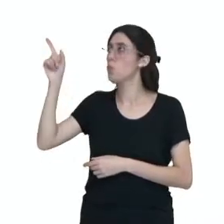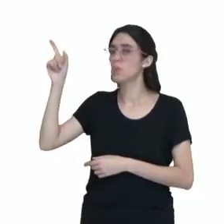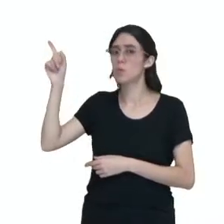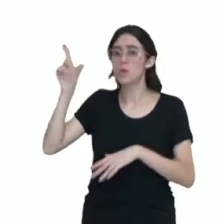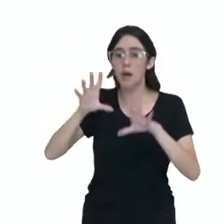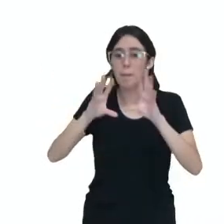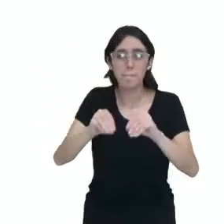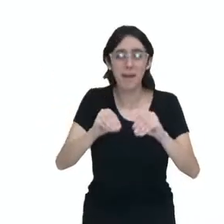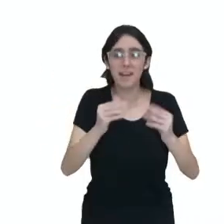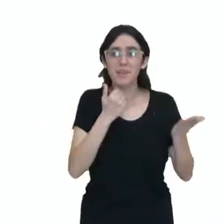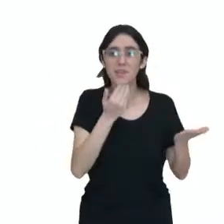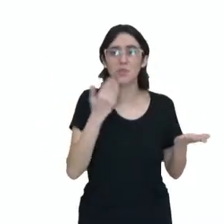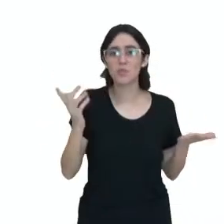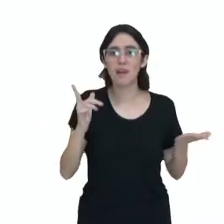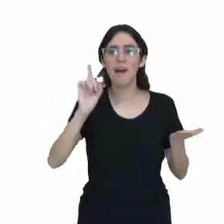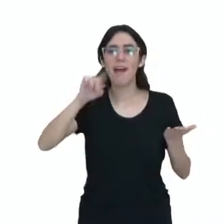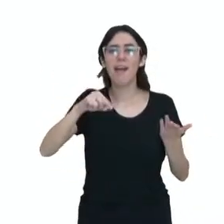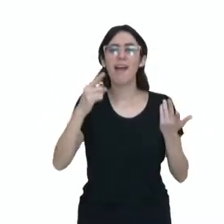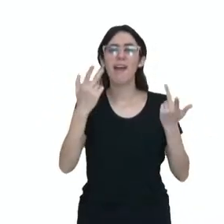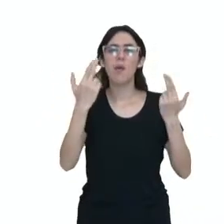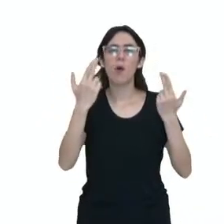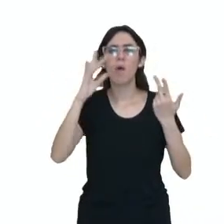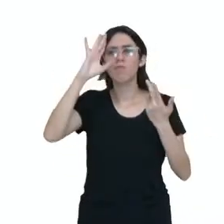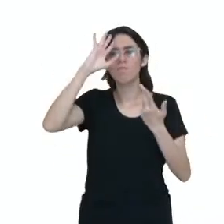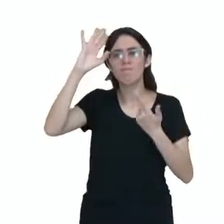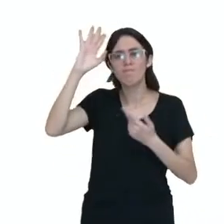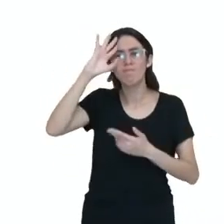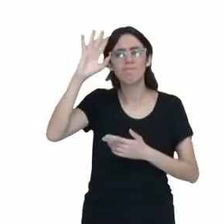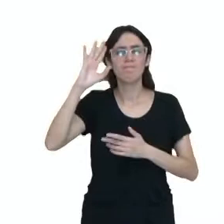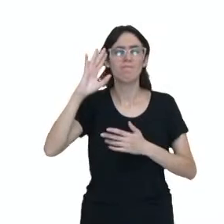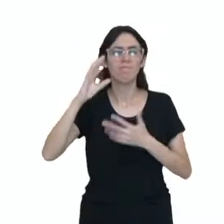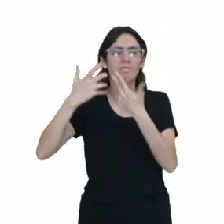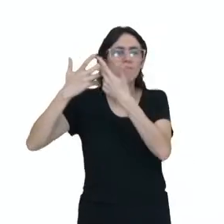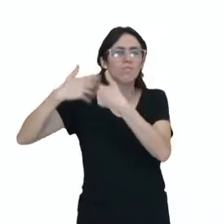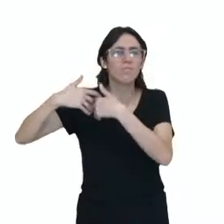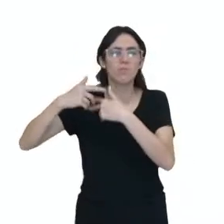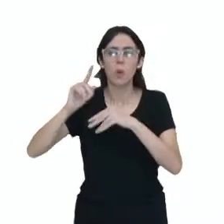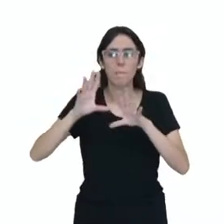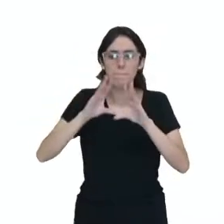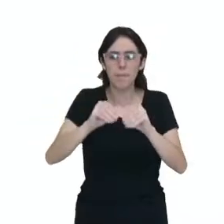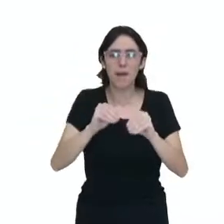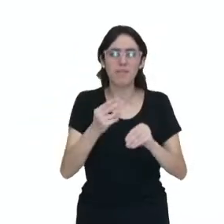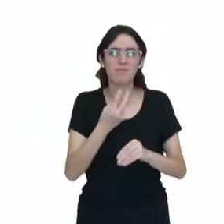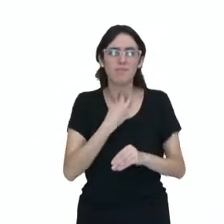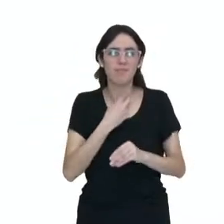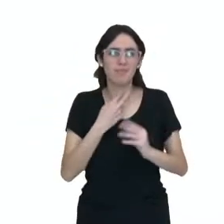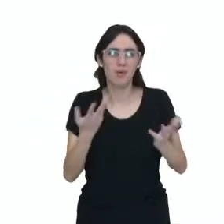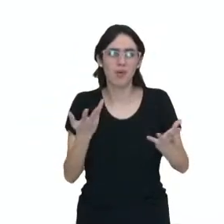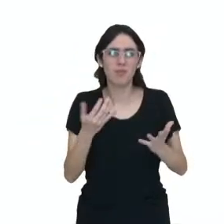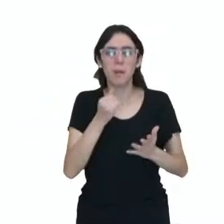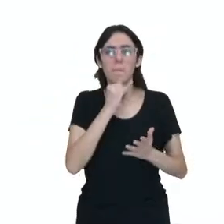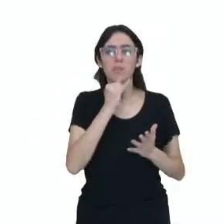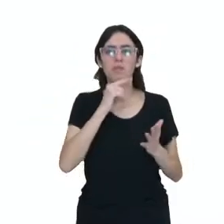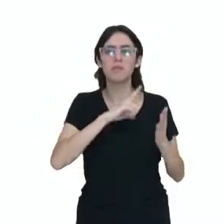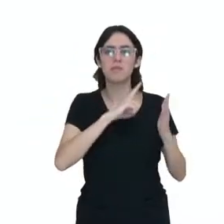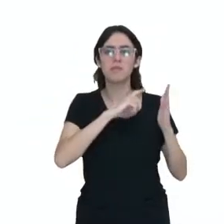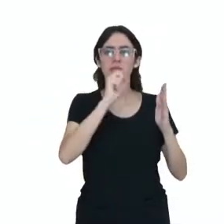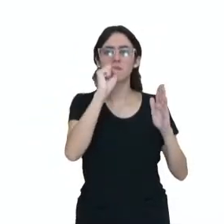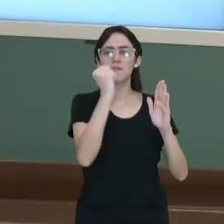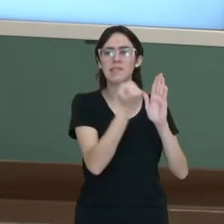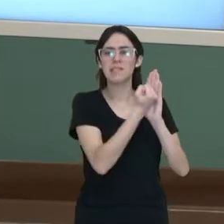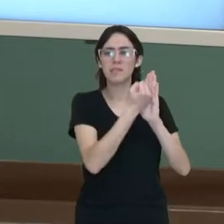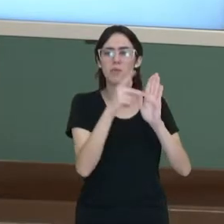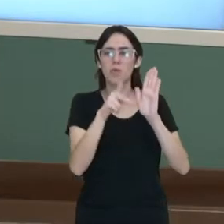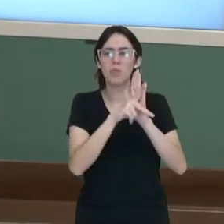pega, é algo metafísico. São aquelas coisas que não se podem tocar. Por exemplo, símbolos rituais de